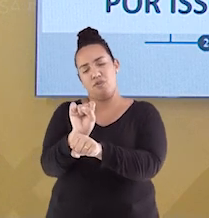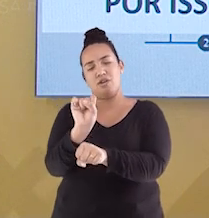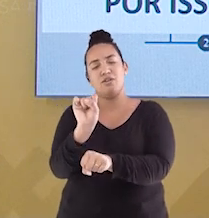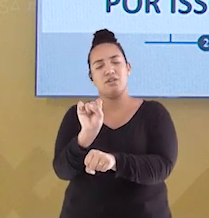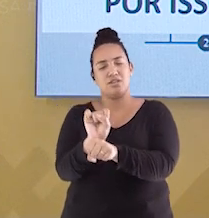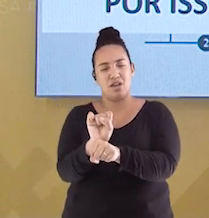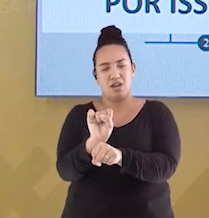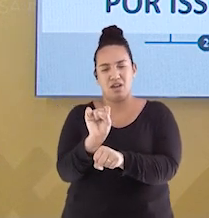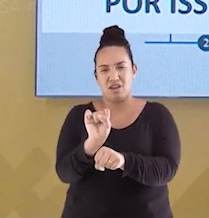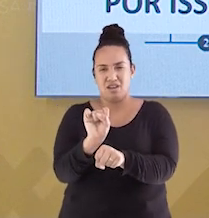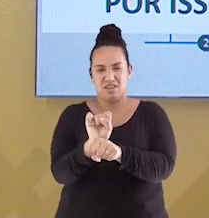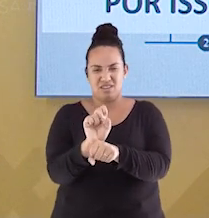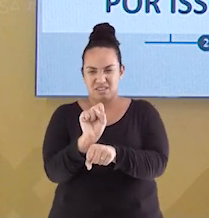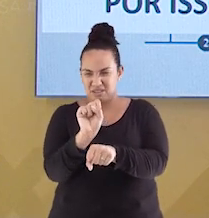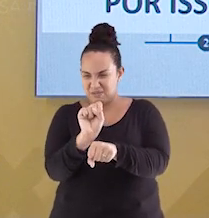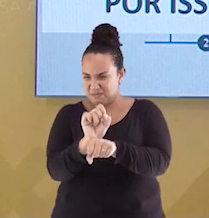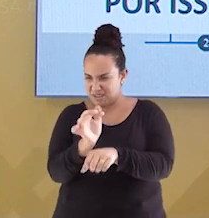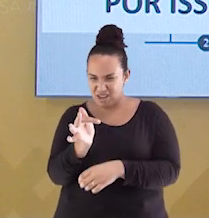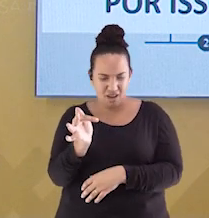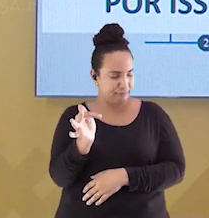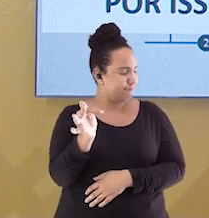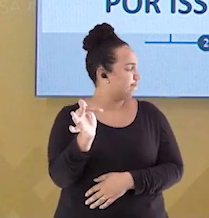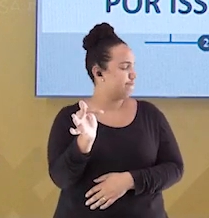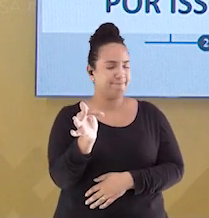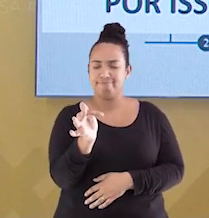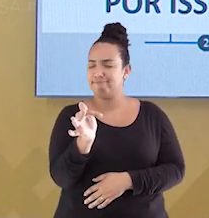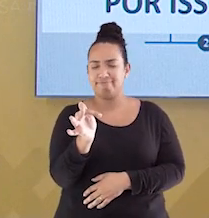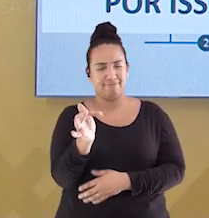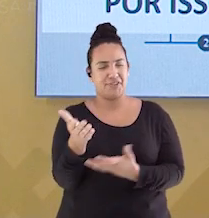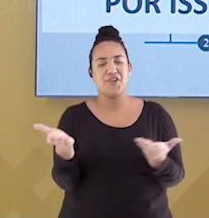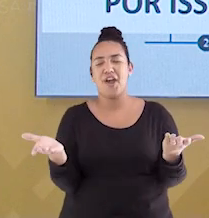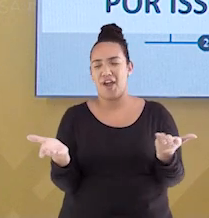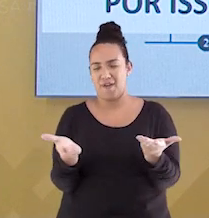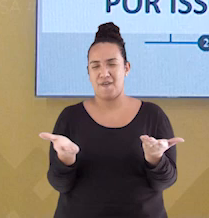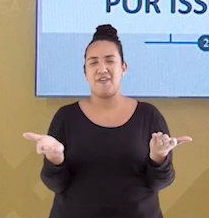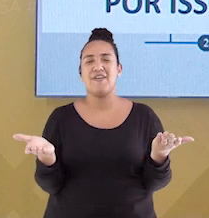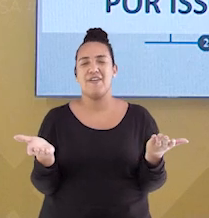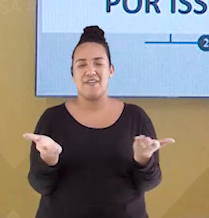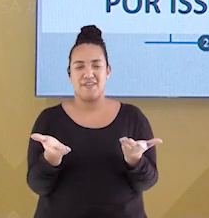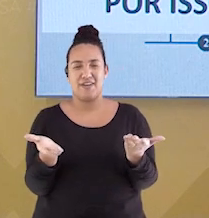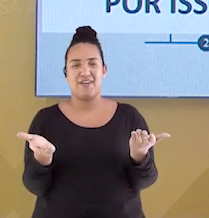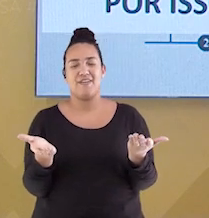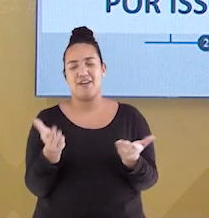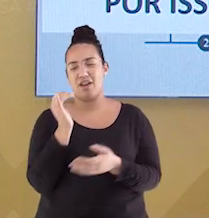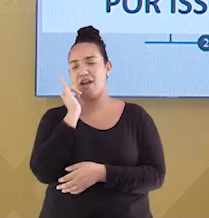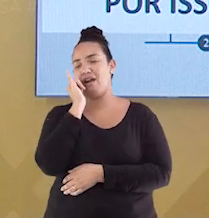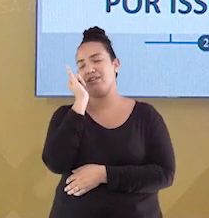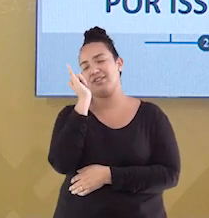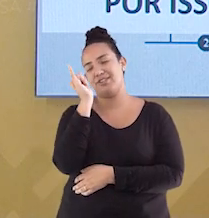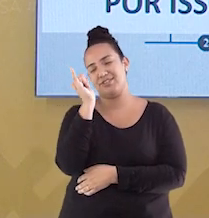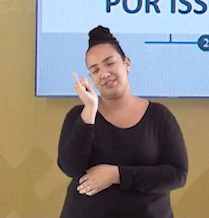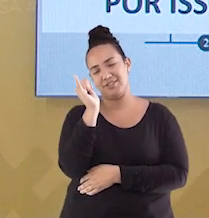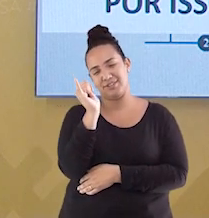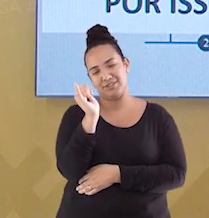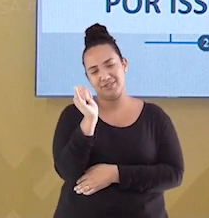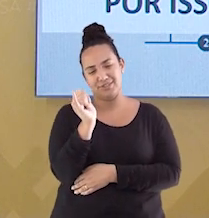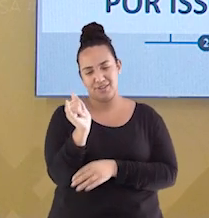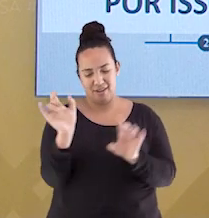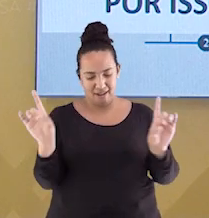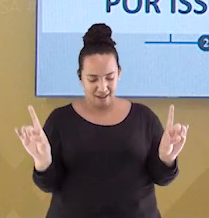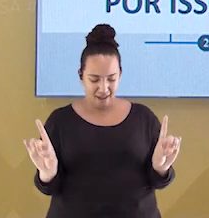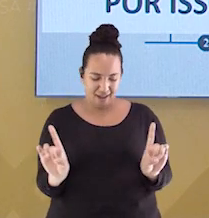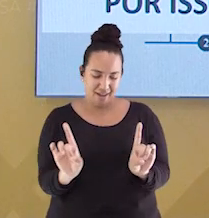vou deixar pra depois. Por isso eu digo, quero